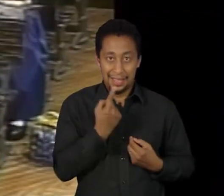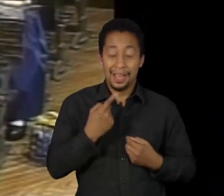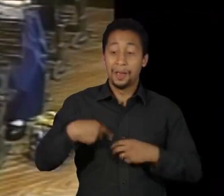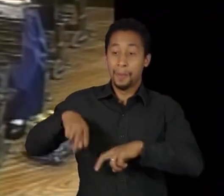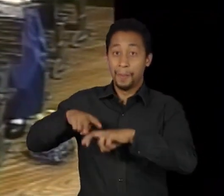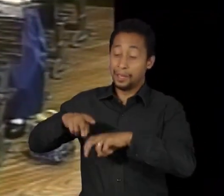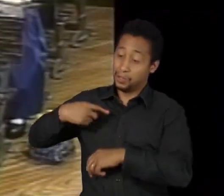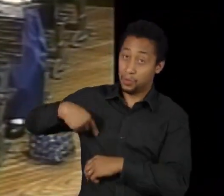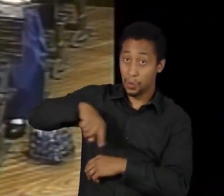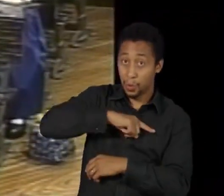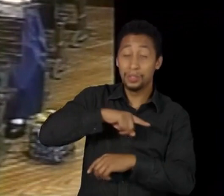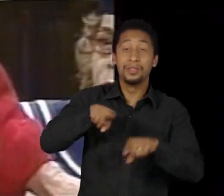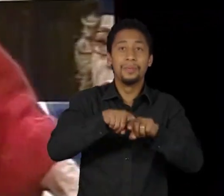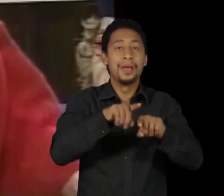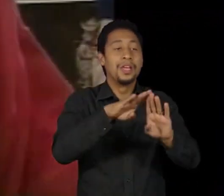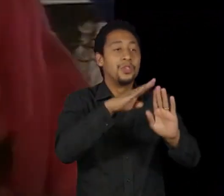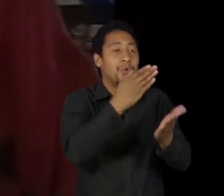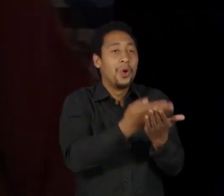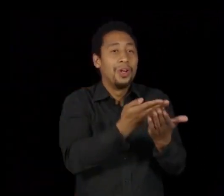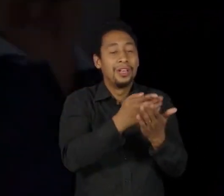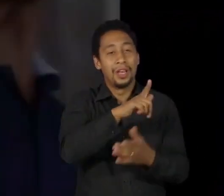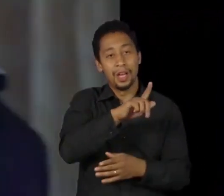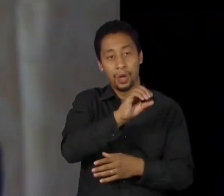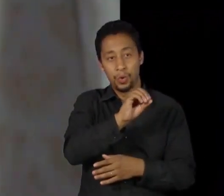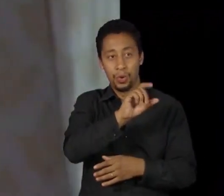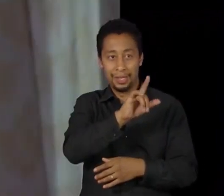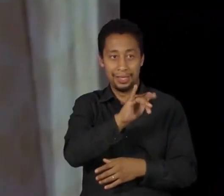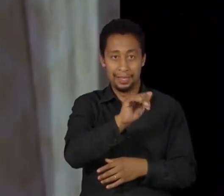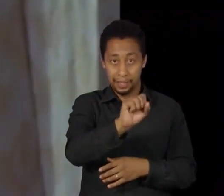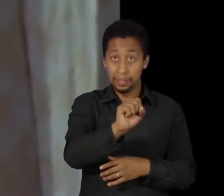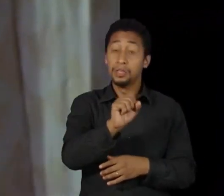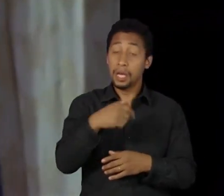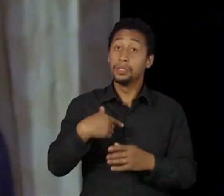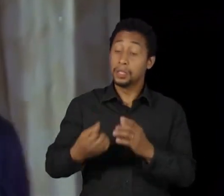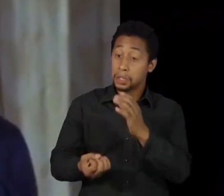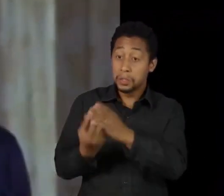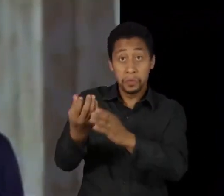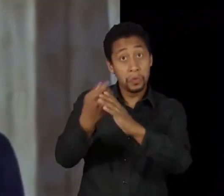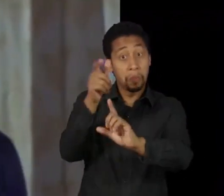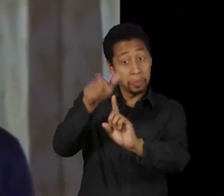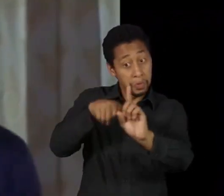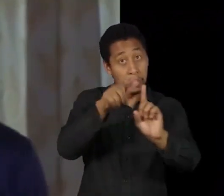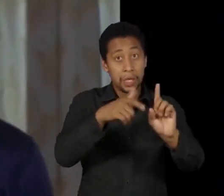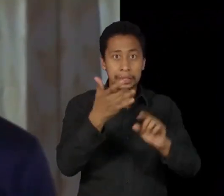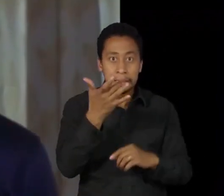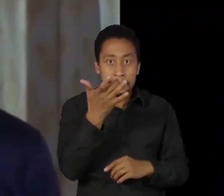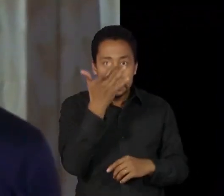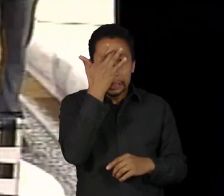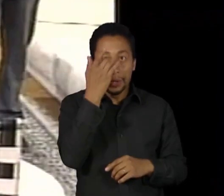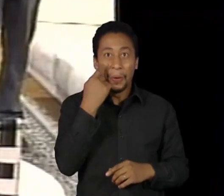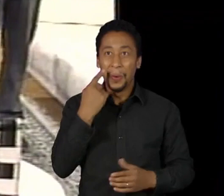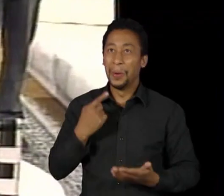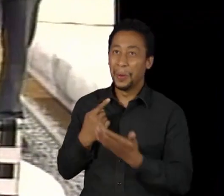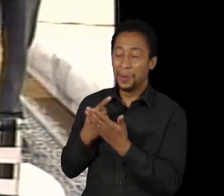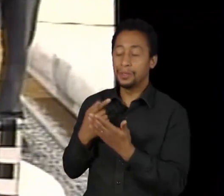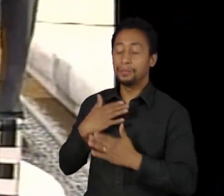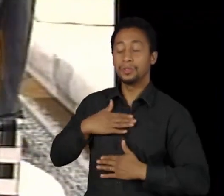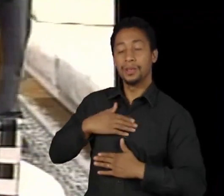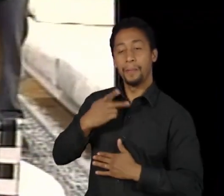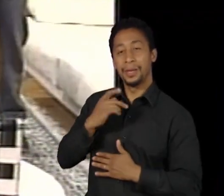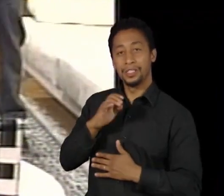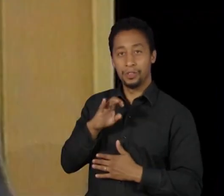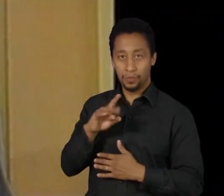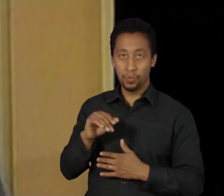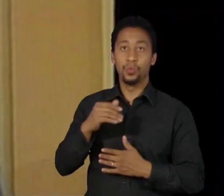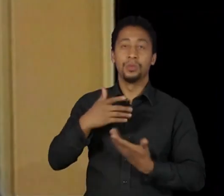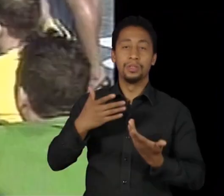e Escolinha do Golias. Criou personagens inesquecíveis como o Pacífico, o Bronco Dinossauro e o